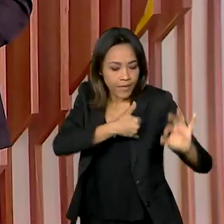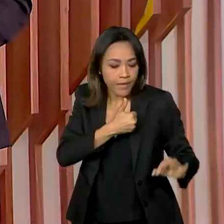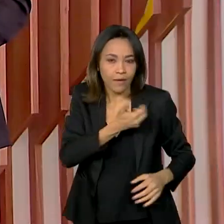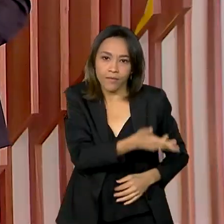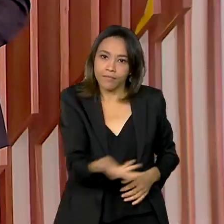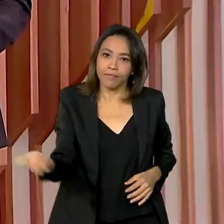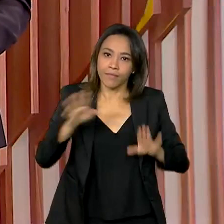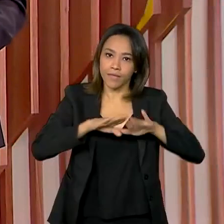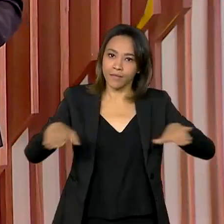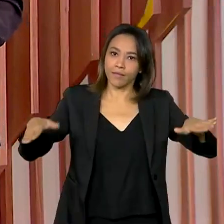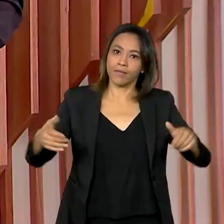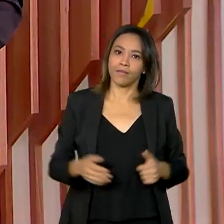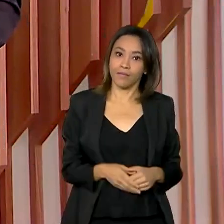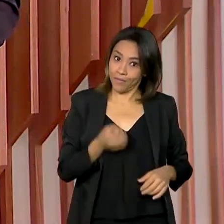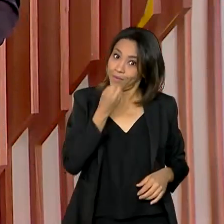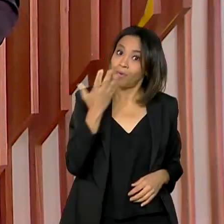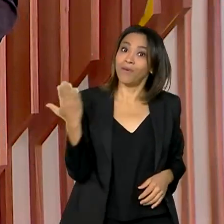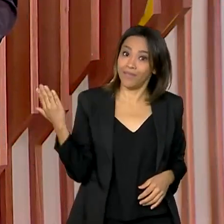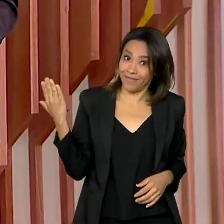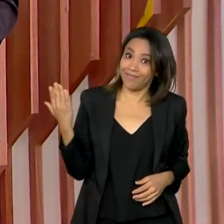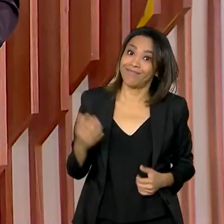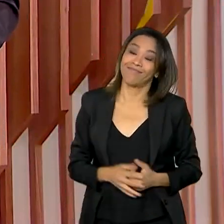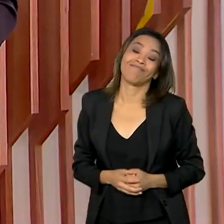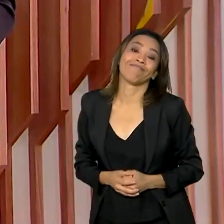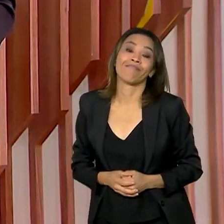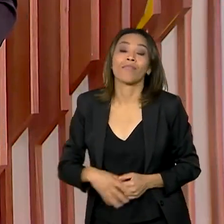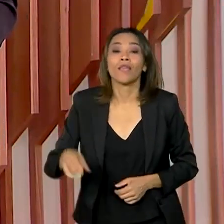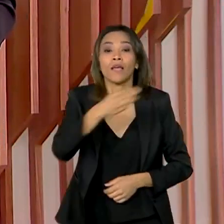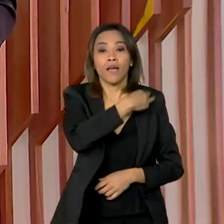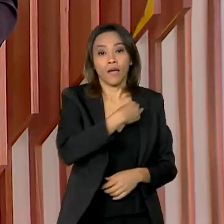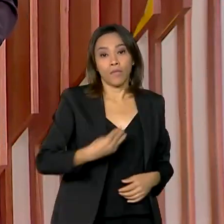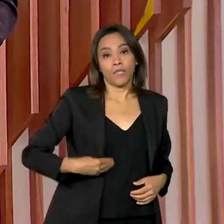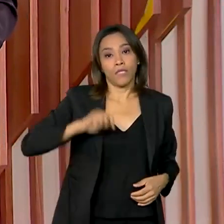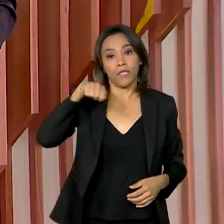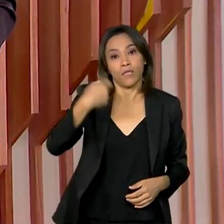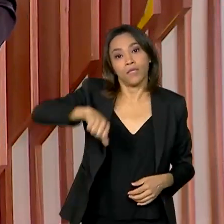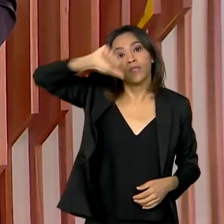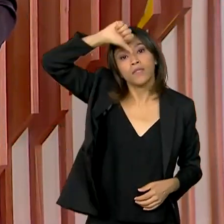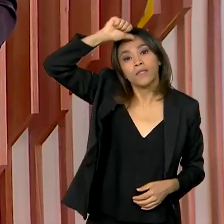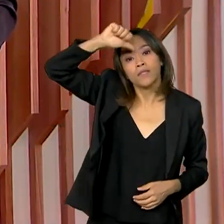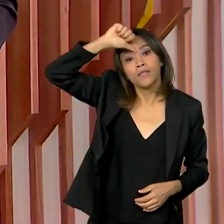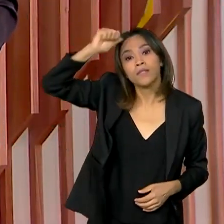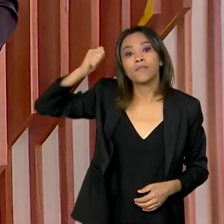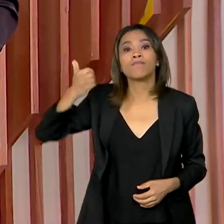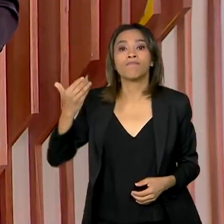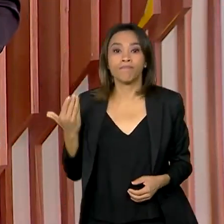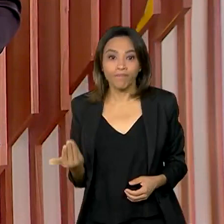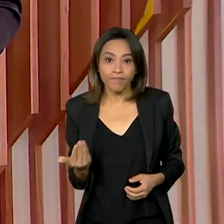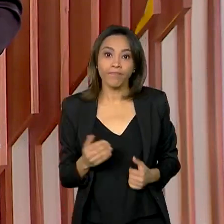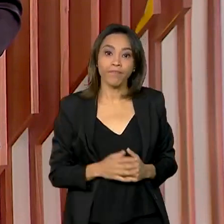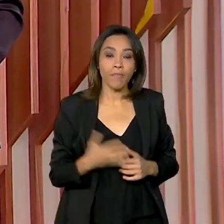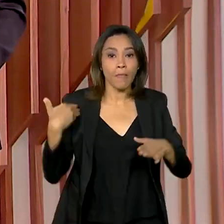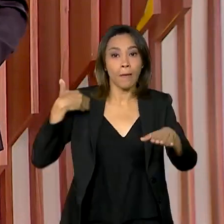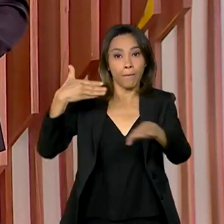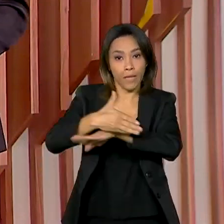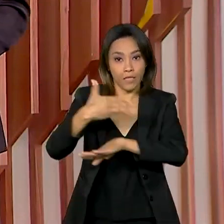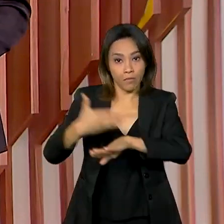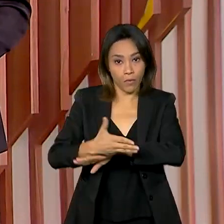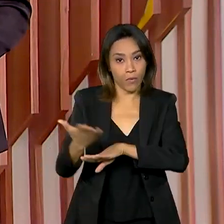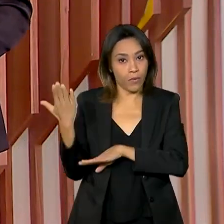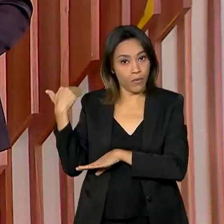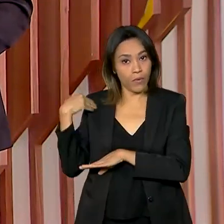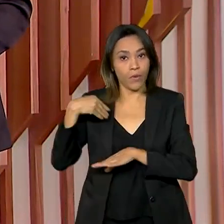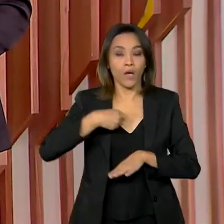público. Muito bom isso, não é? A ministra Esther Dweck, da Gestão e Inovação em Serviços Públicos, participou do programa Bom